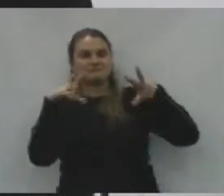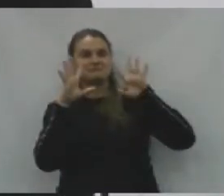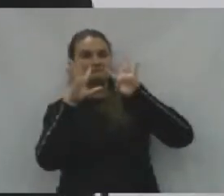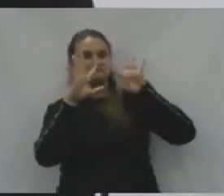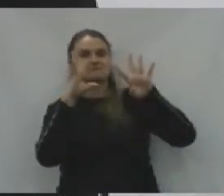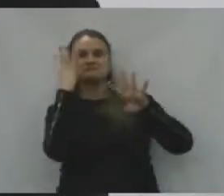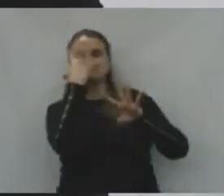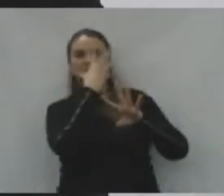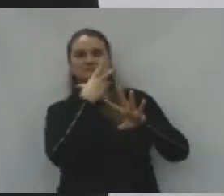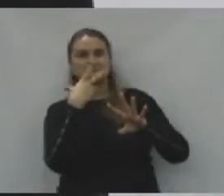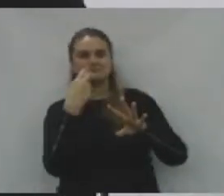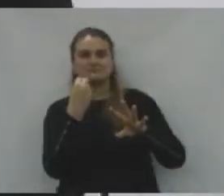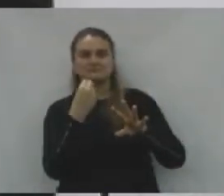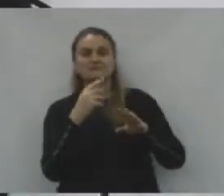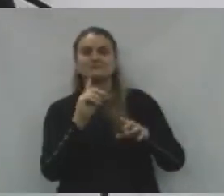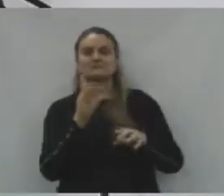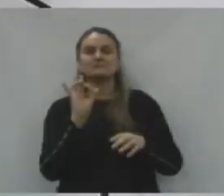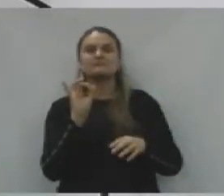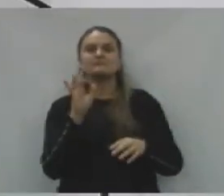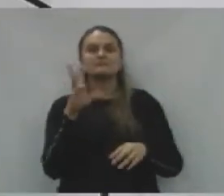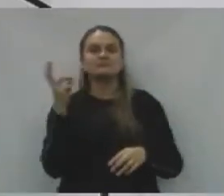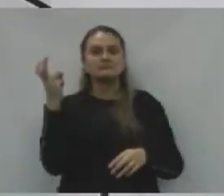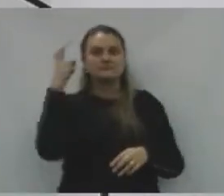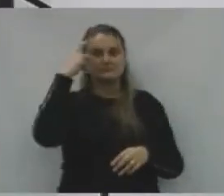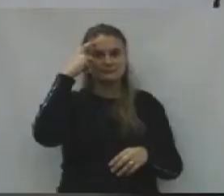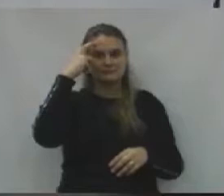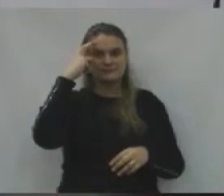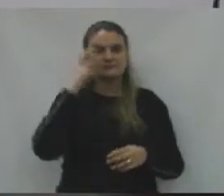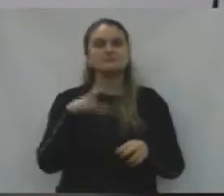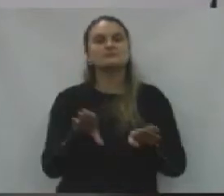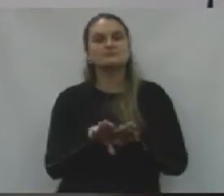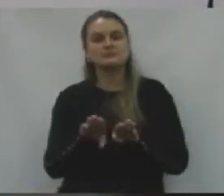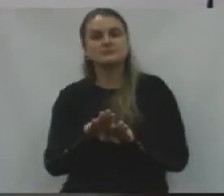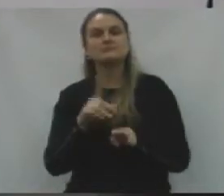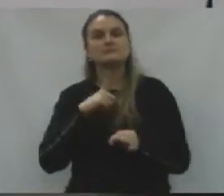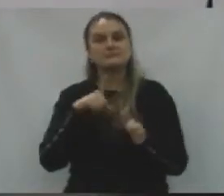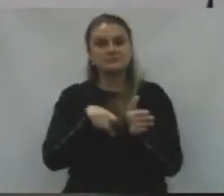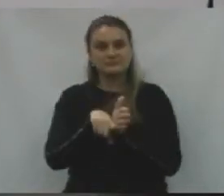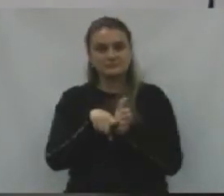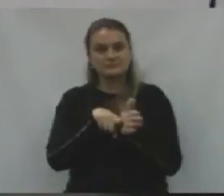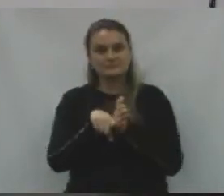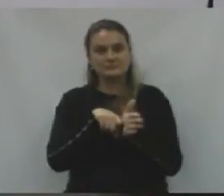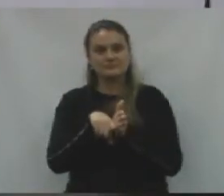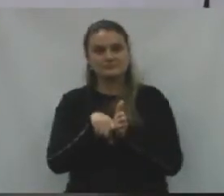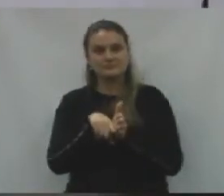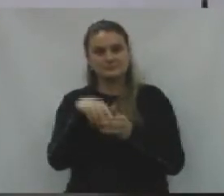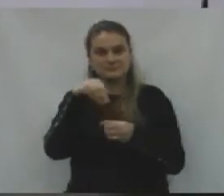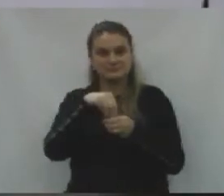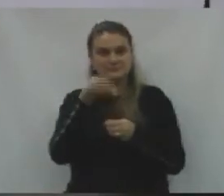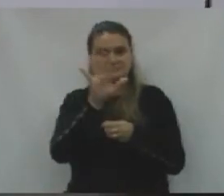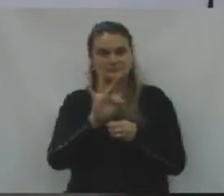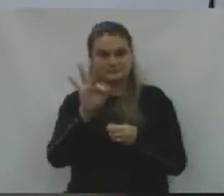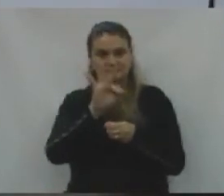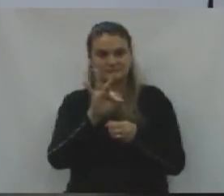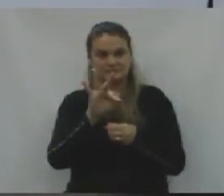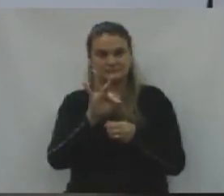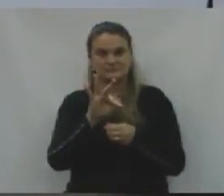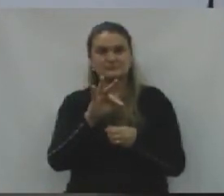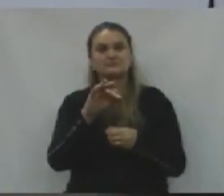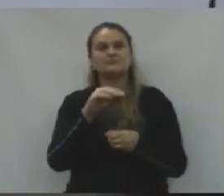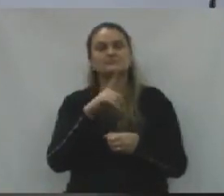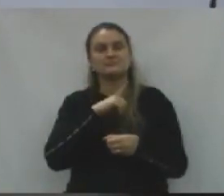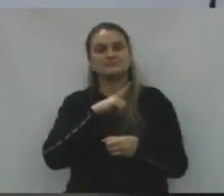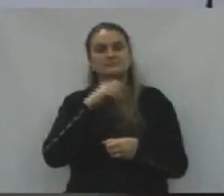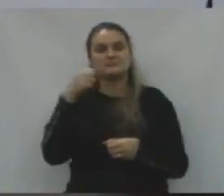belíssimas apresentações. Mas não é só a cultura, também tem a pesquisa no meio acadêmico. Chegamos